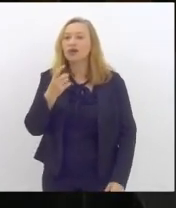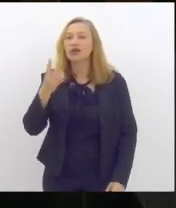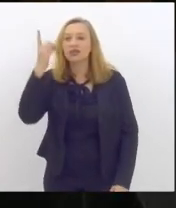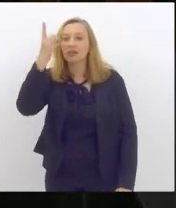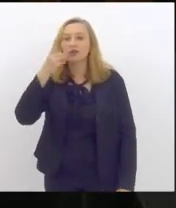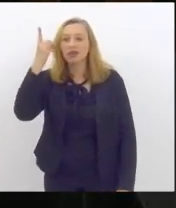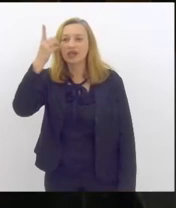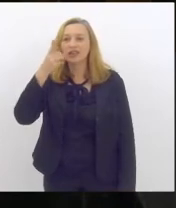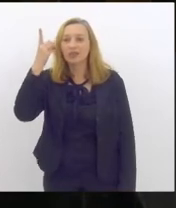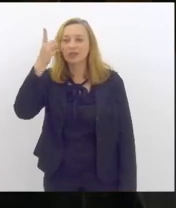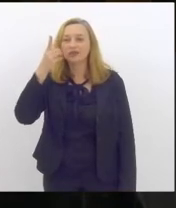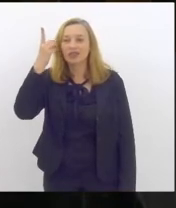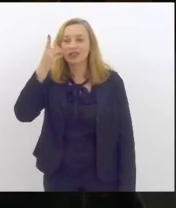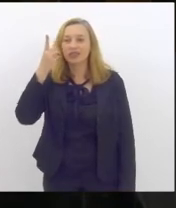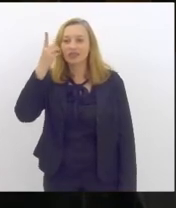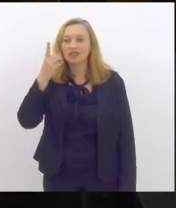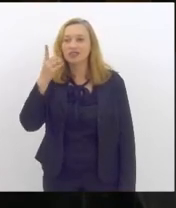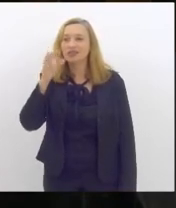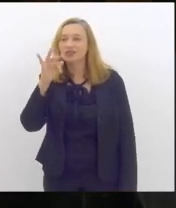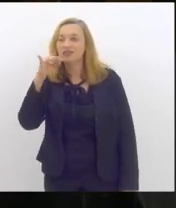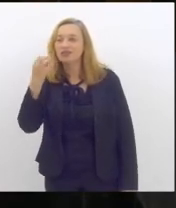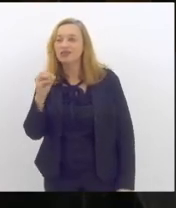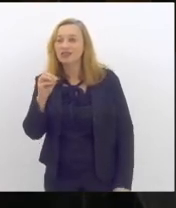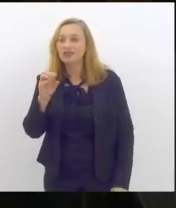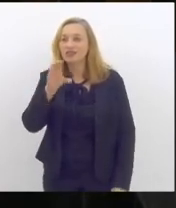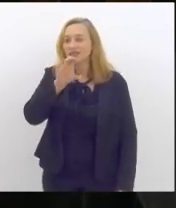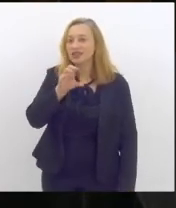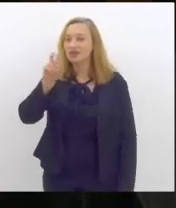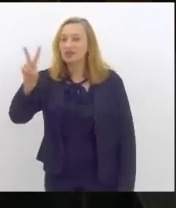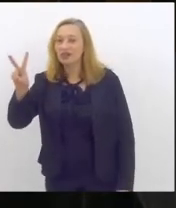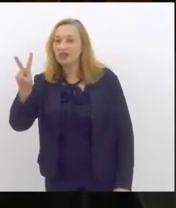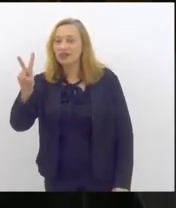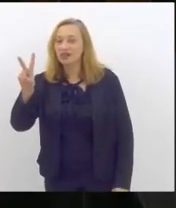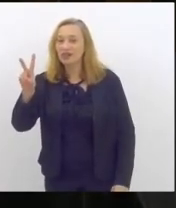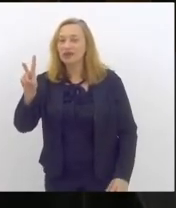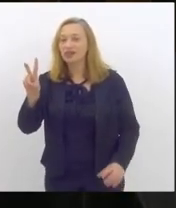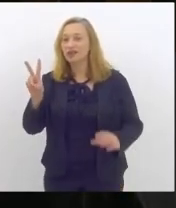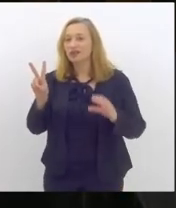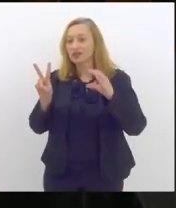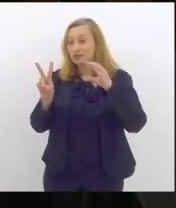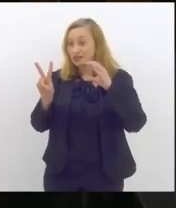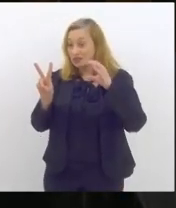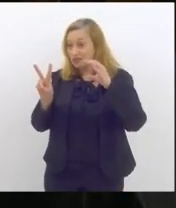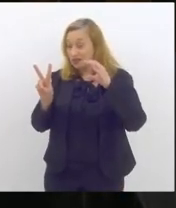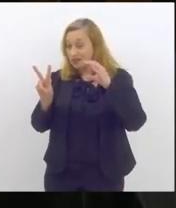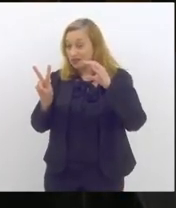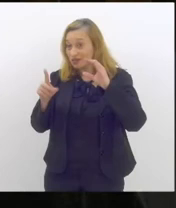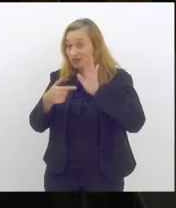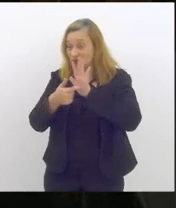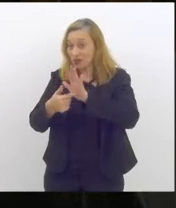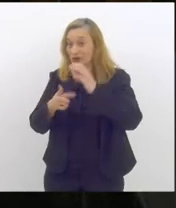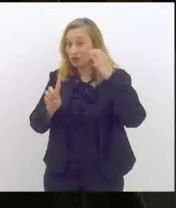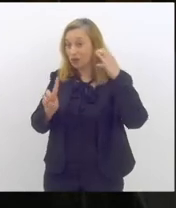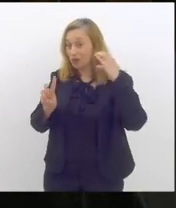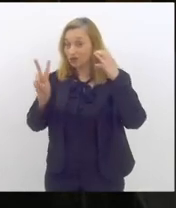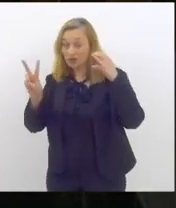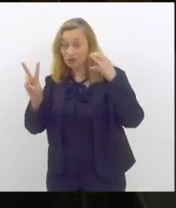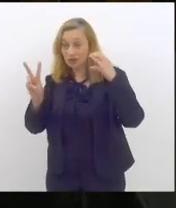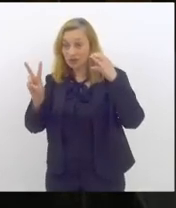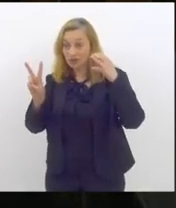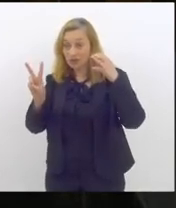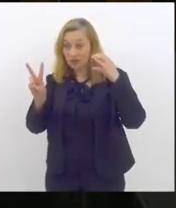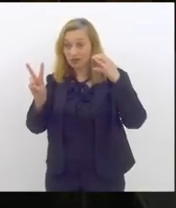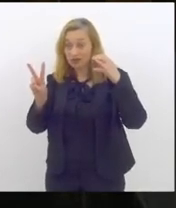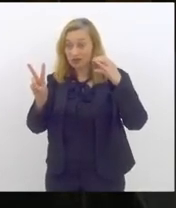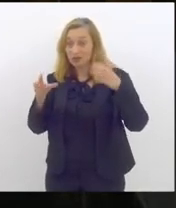com prefeito Fabiano horta fazendo CV e eu quero que filme aqui tá aqui a foto a Comando Vermelho